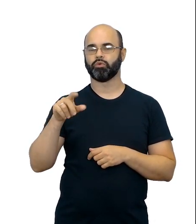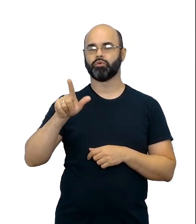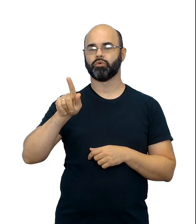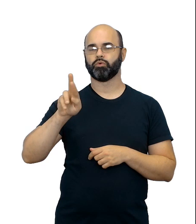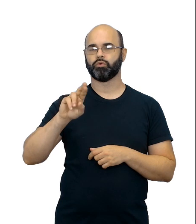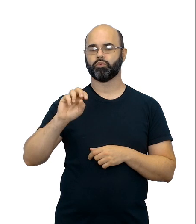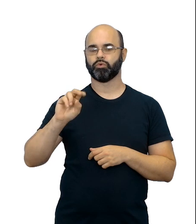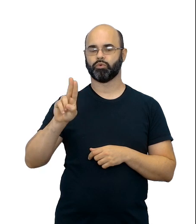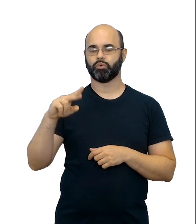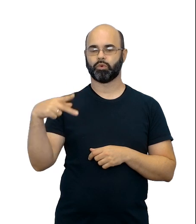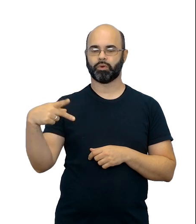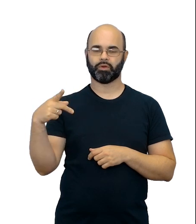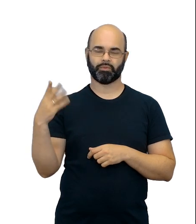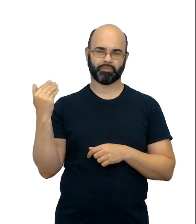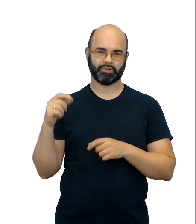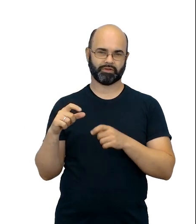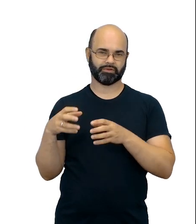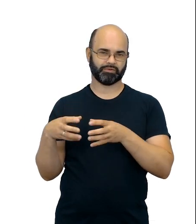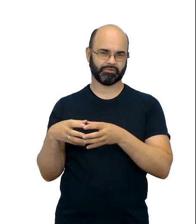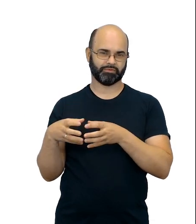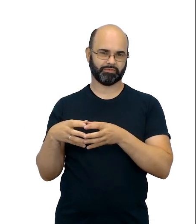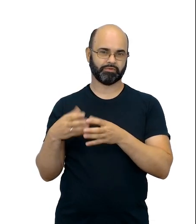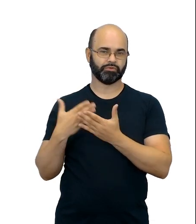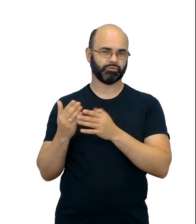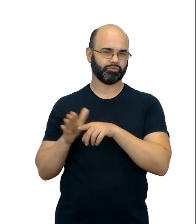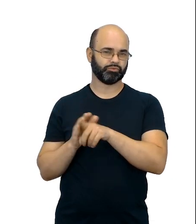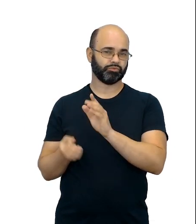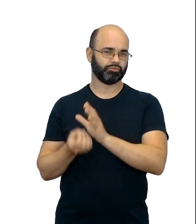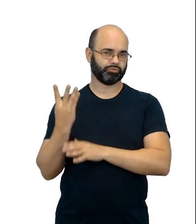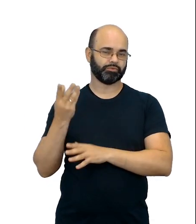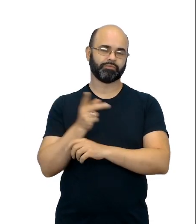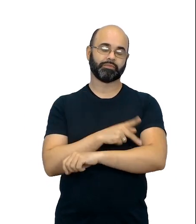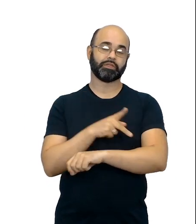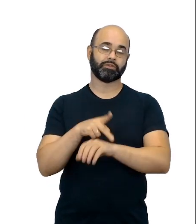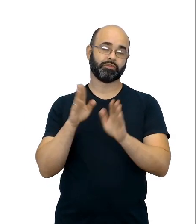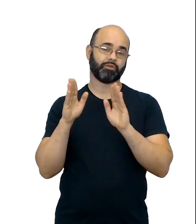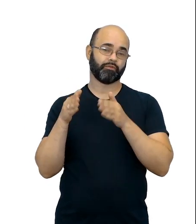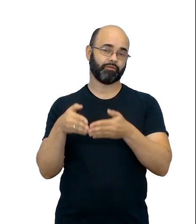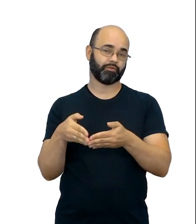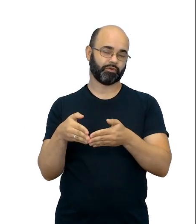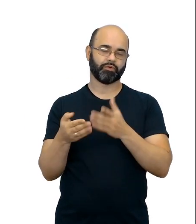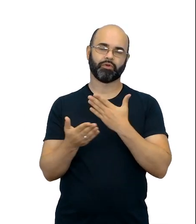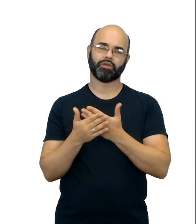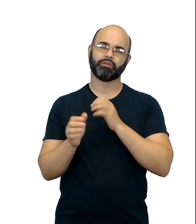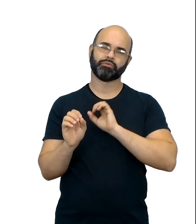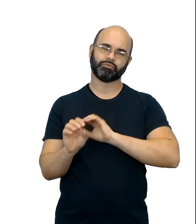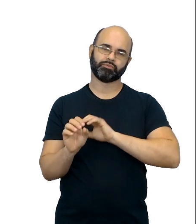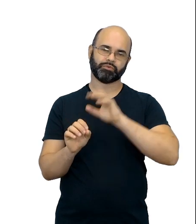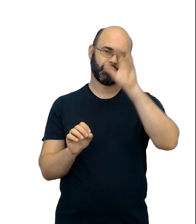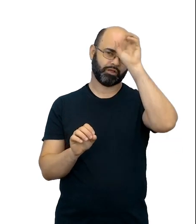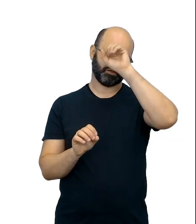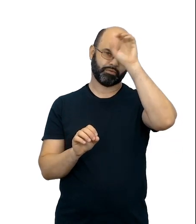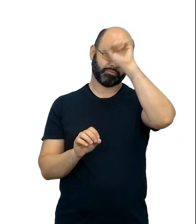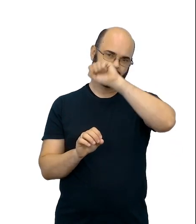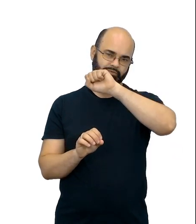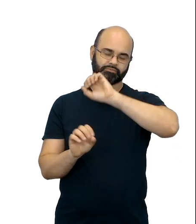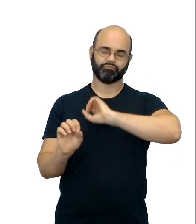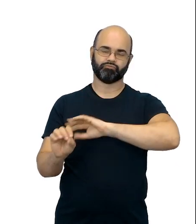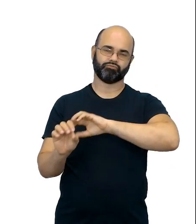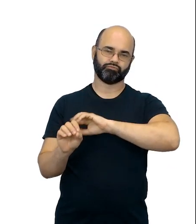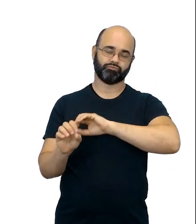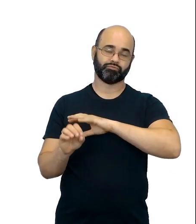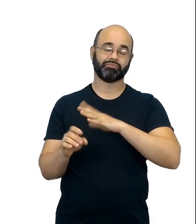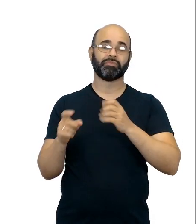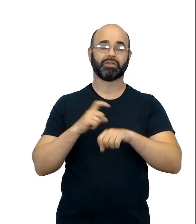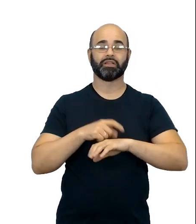se iniciou esses estudos, a pedagogia tem como foco a educação para a contemporaneidade, voltando assim